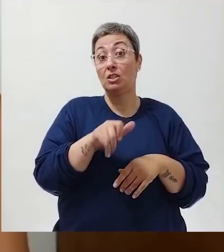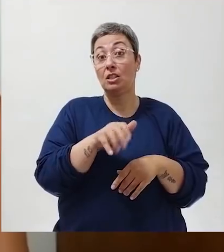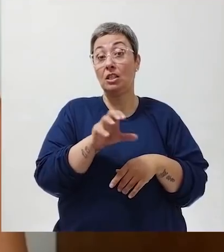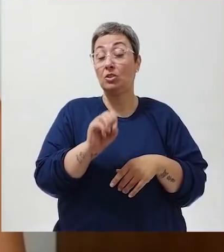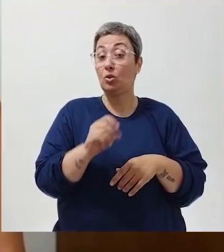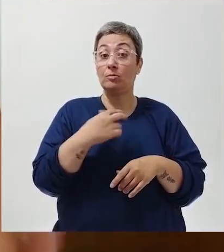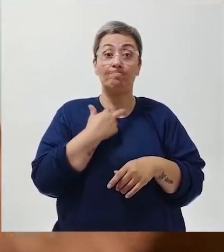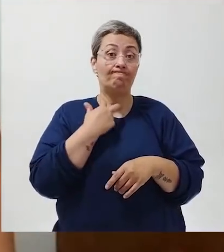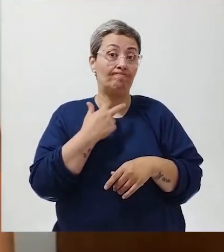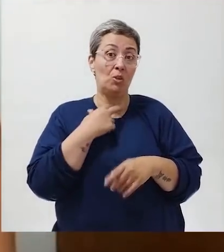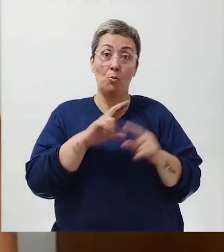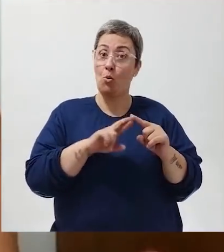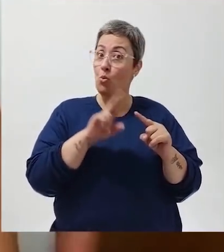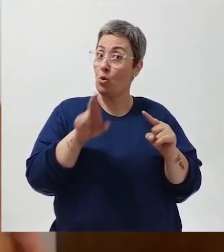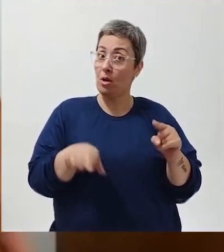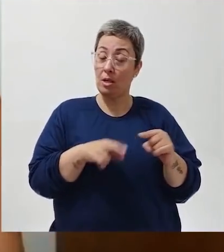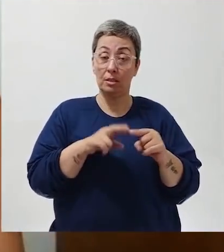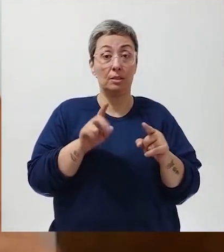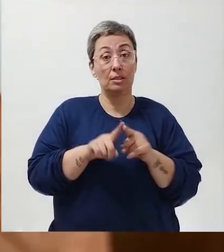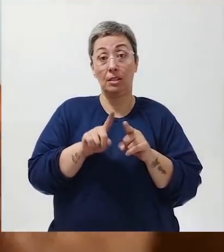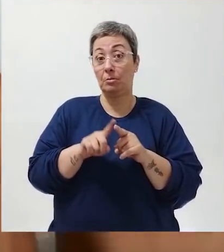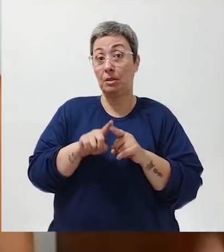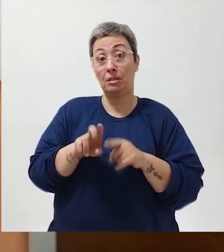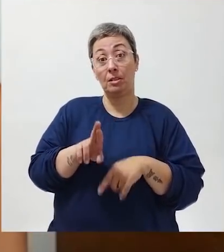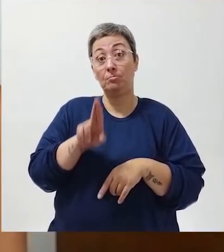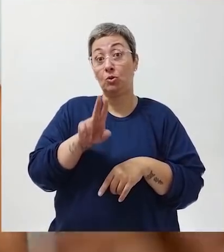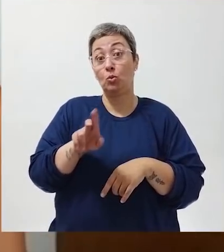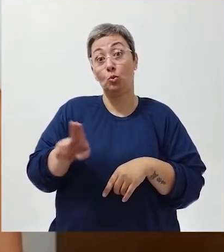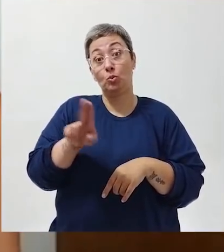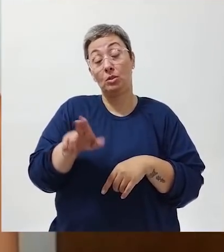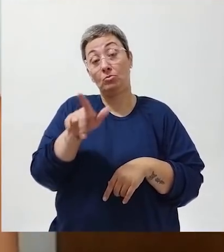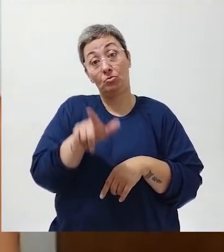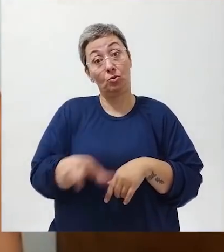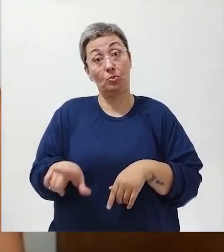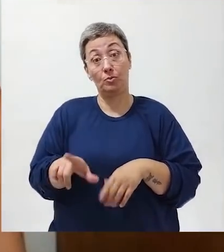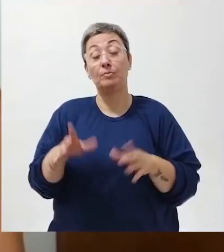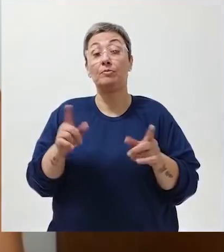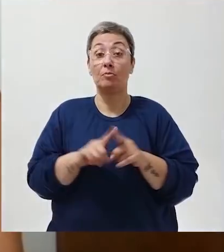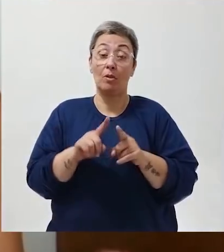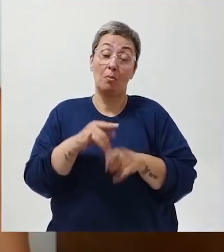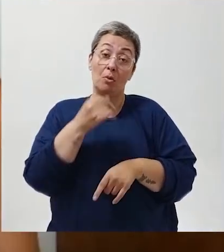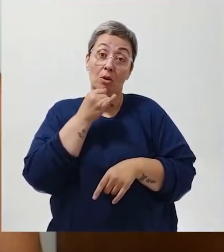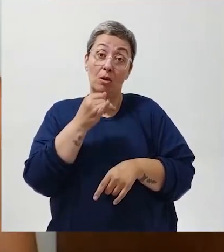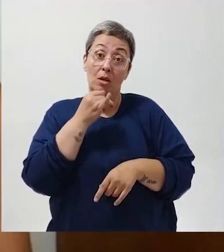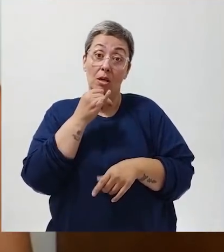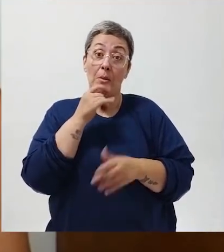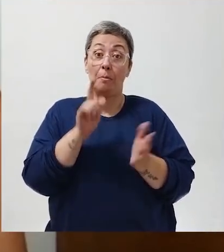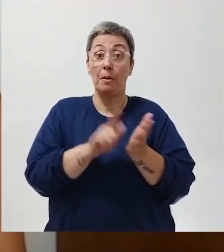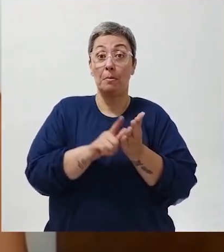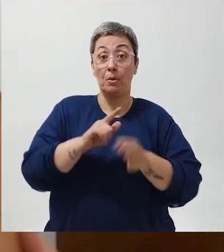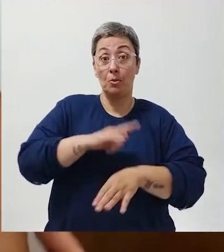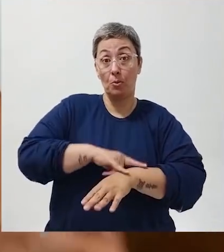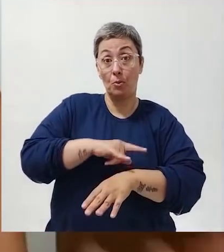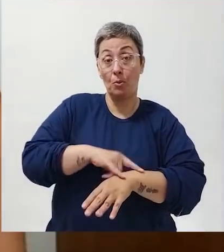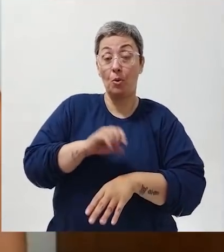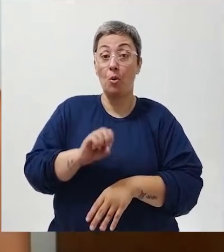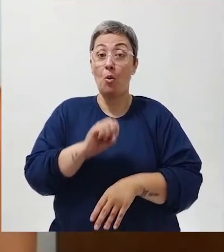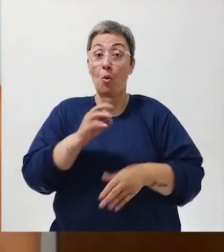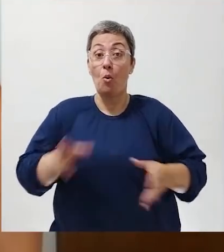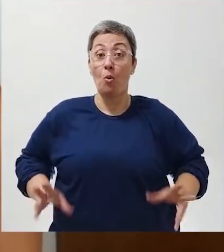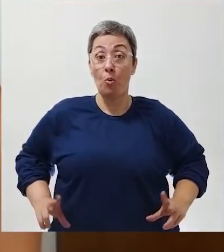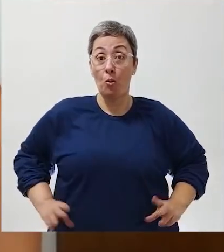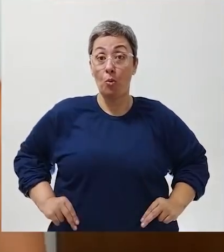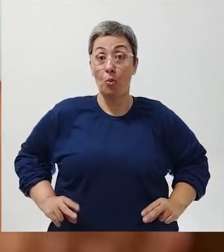aquilo que não pode ser reciclado e nem reaproveitado ou aproveitado, como por exemplo o papel higiênico ou